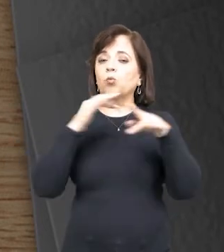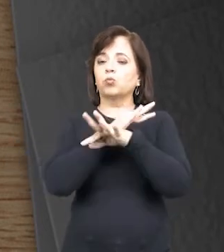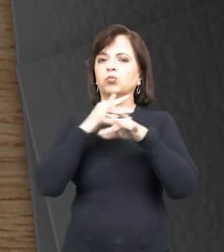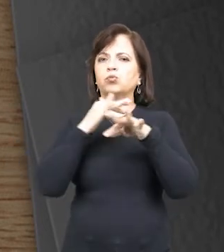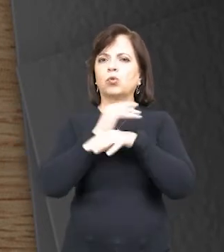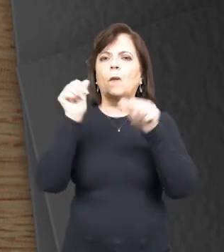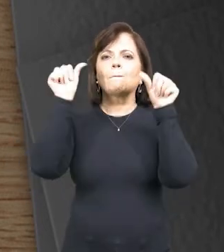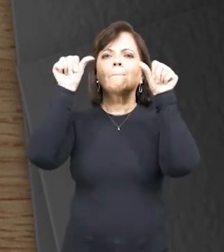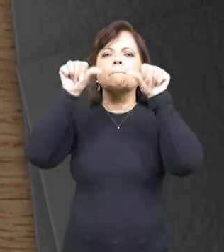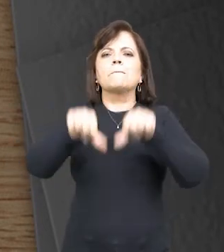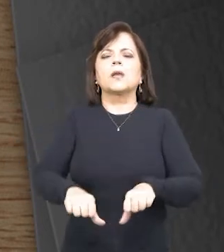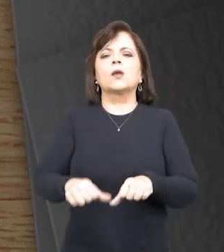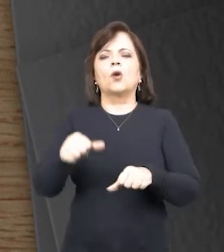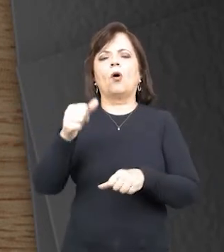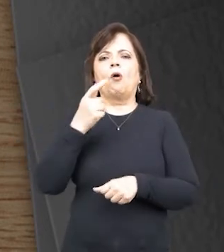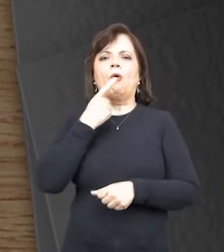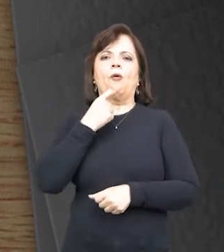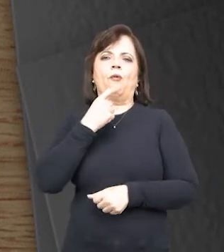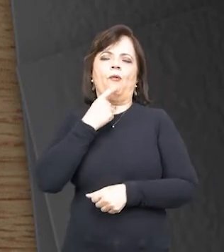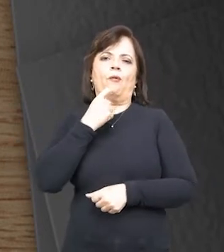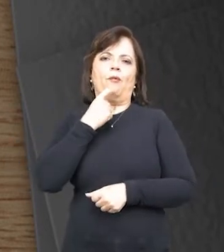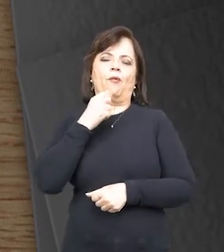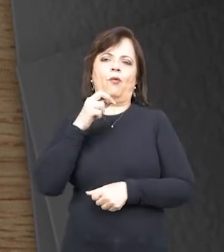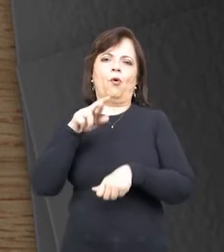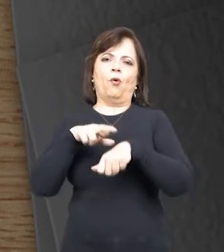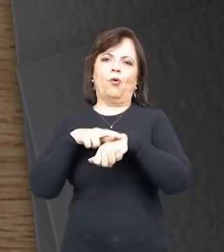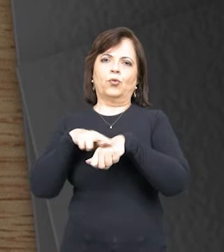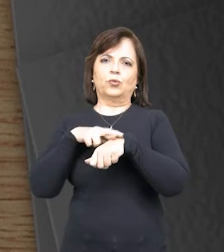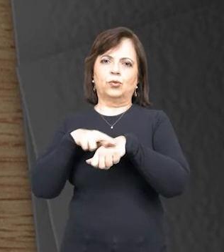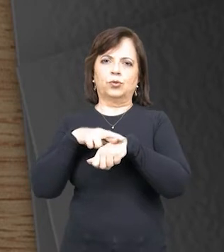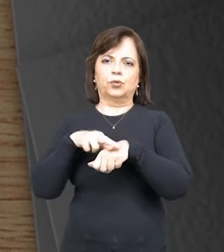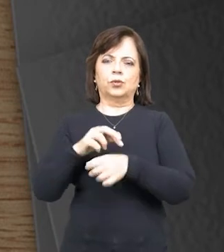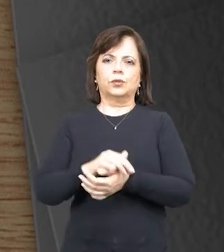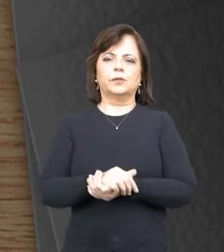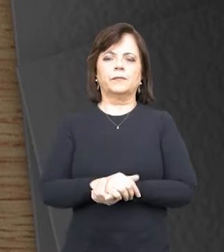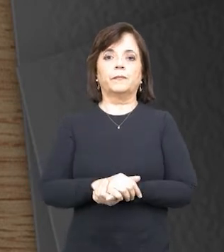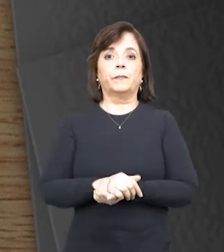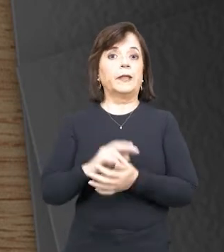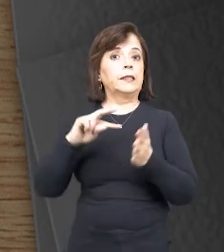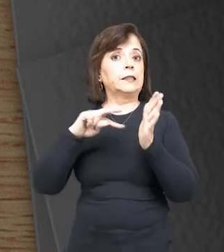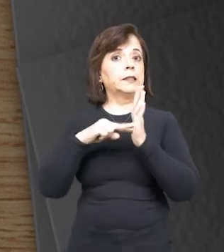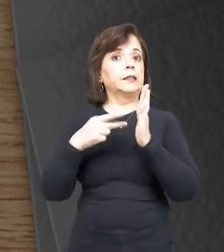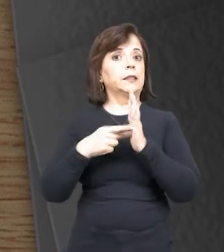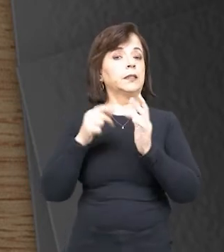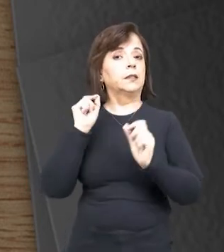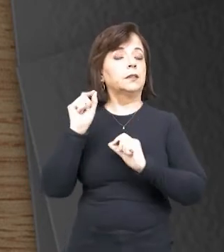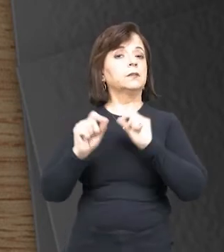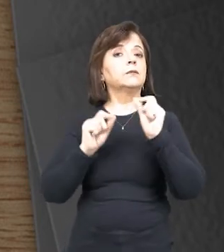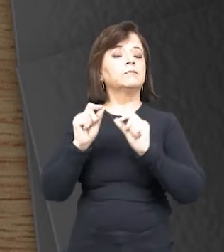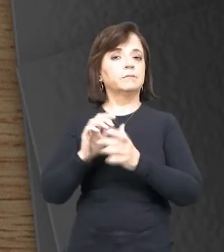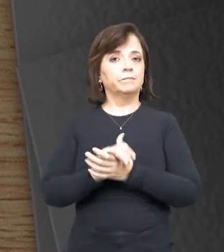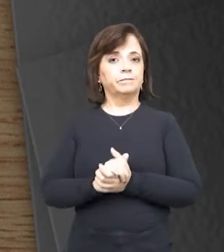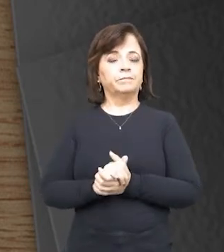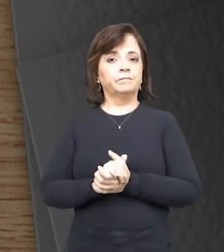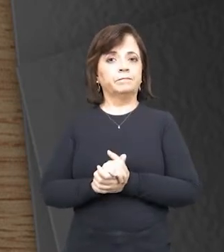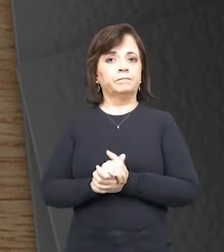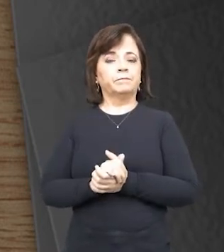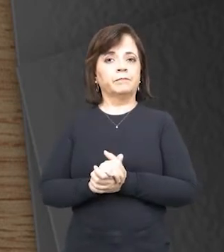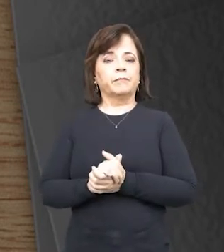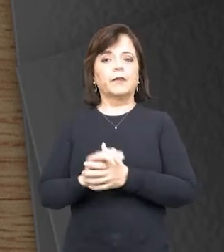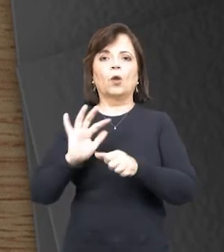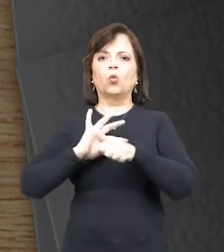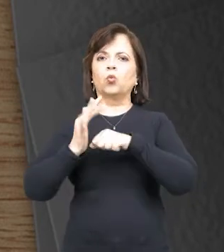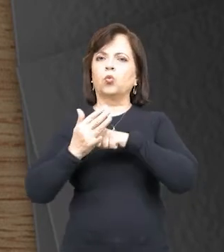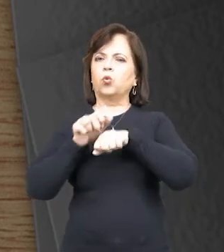metropolitana estava com o pior cenário do bandeiramento, na bandeira roxa. Isso significa que a